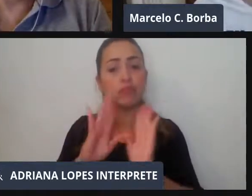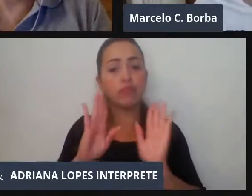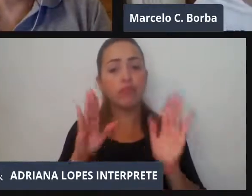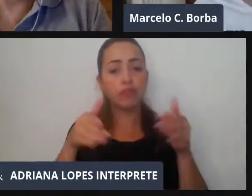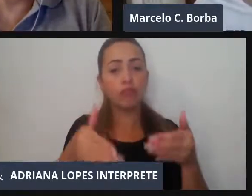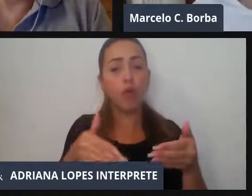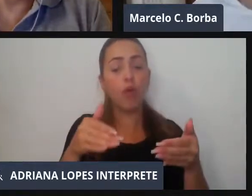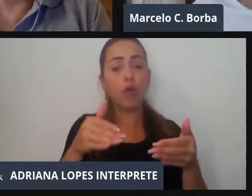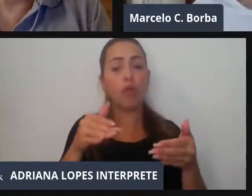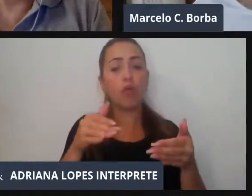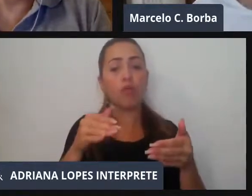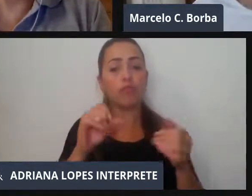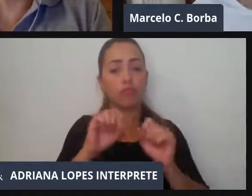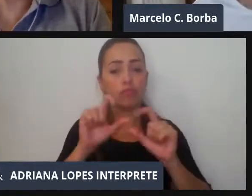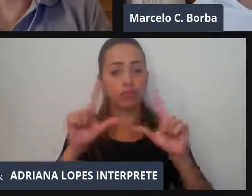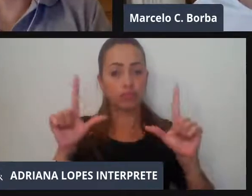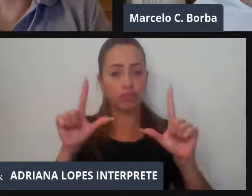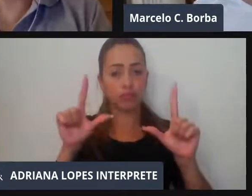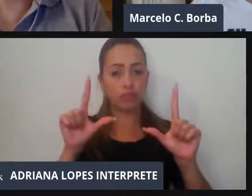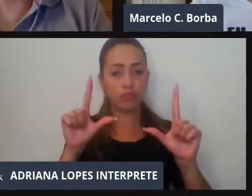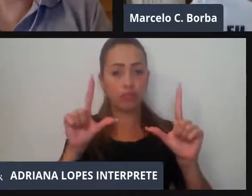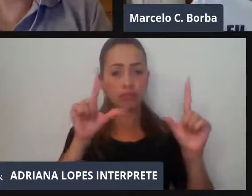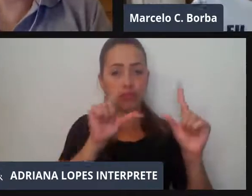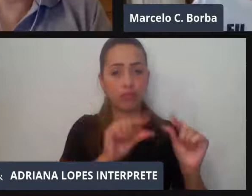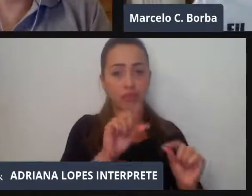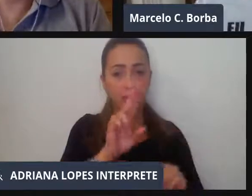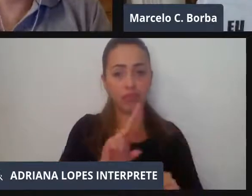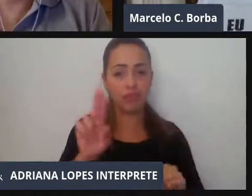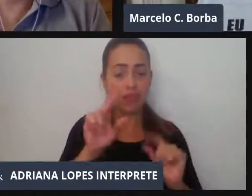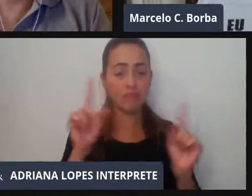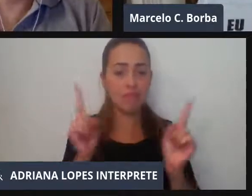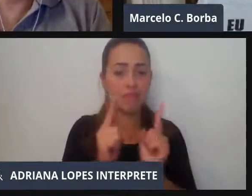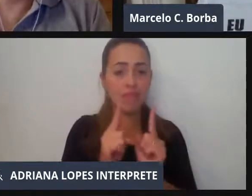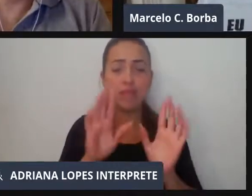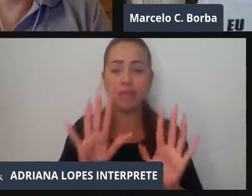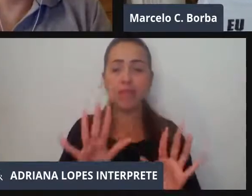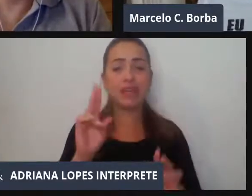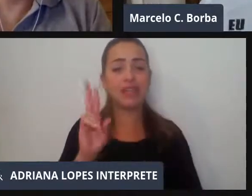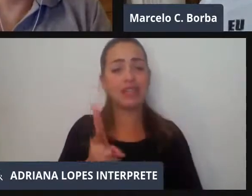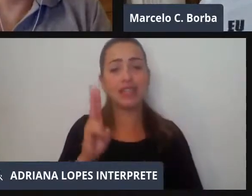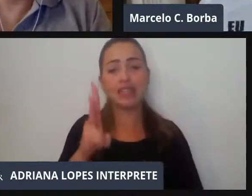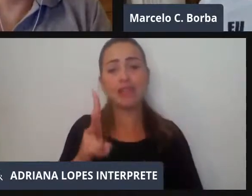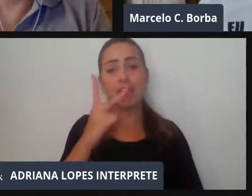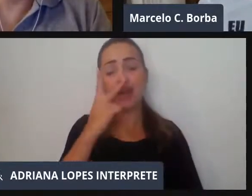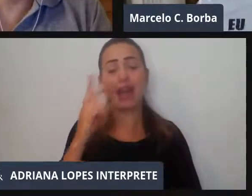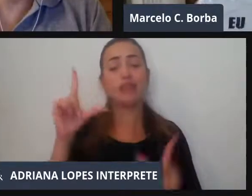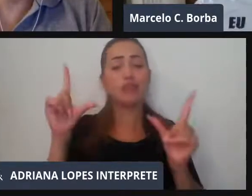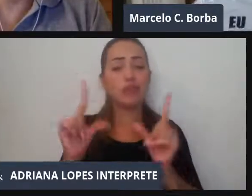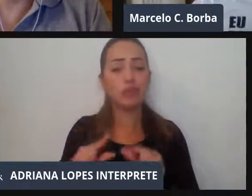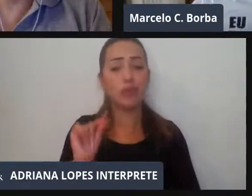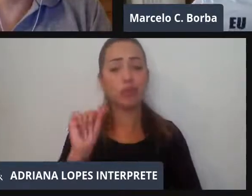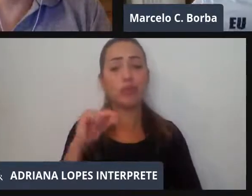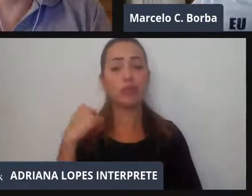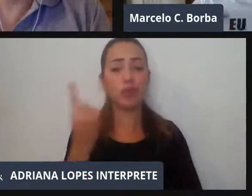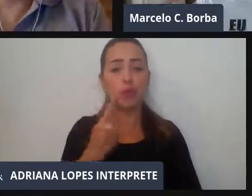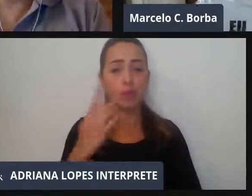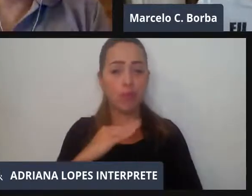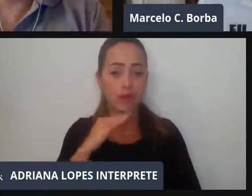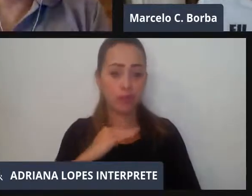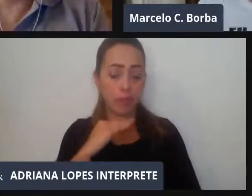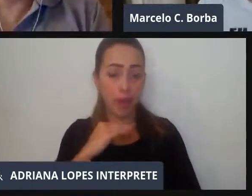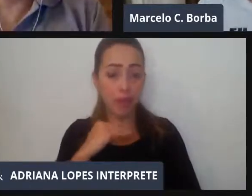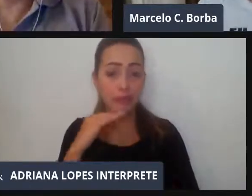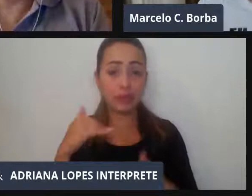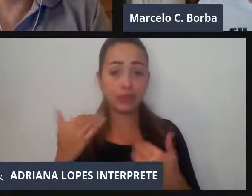O PowerPoint, a gente resolveu fazer um PowerPoint curtinho, mas ele acaba que inibe um pouco o bate-papo, entendeu? Então, aqui, ó, tem